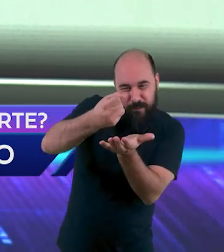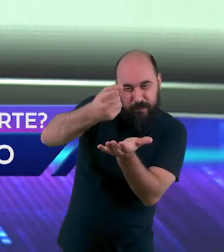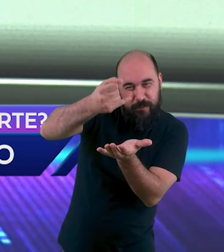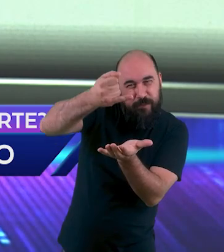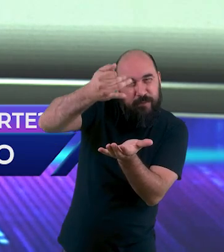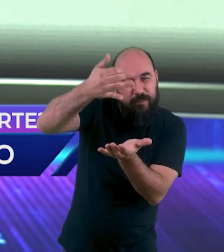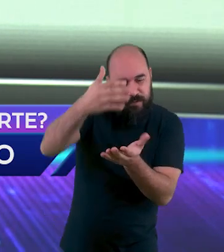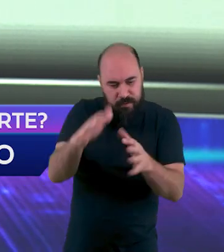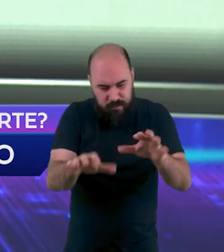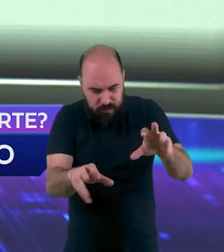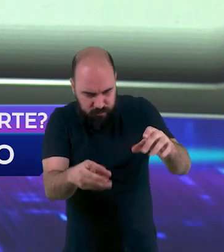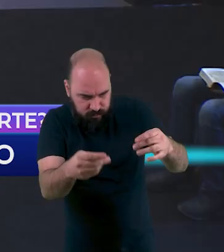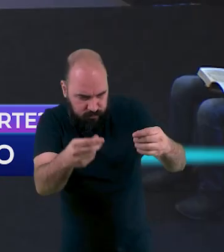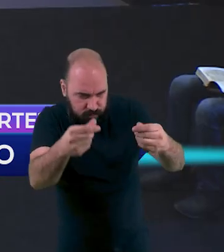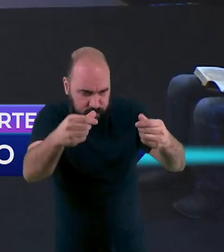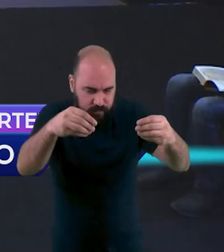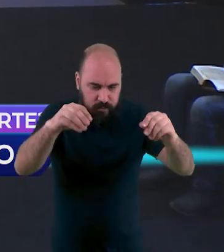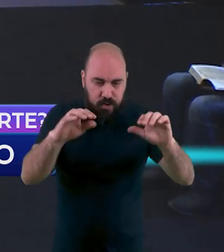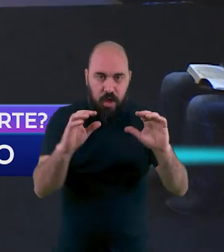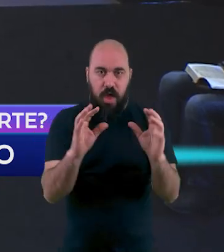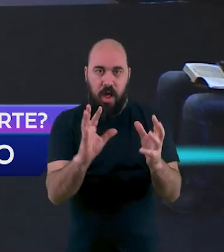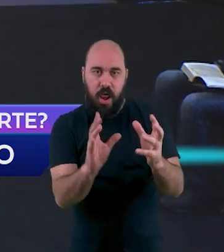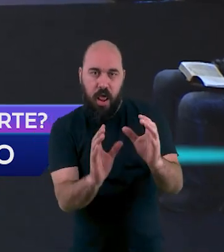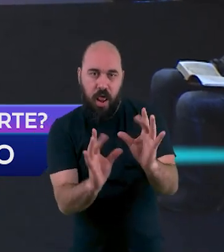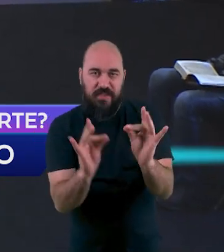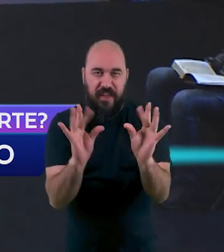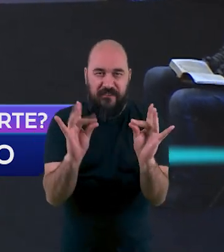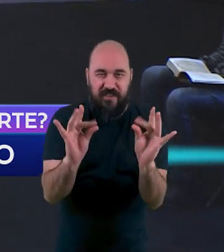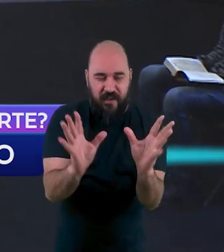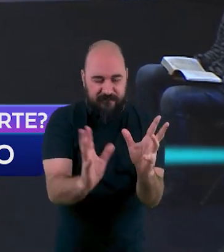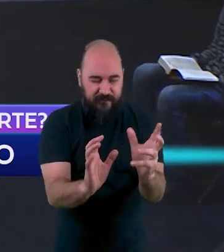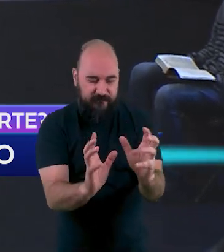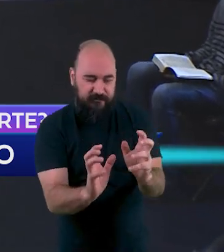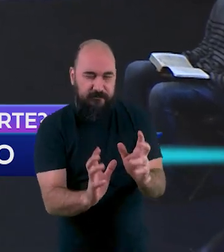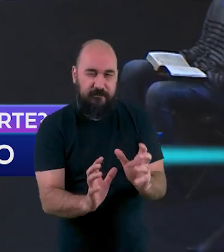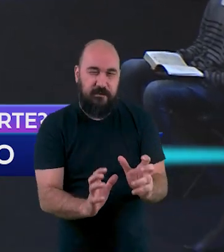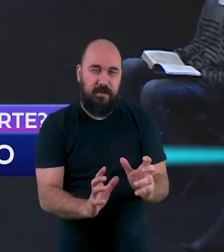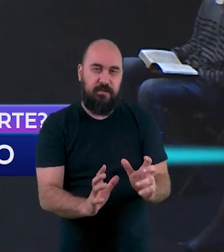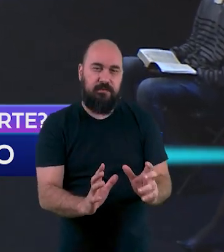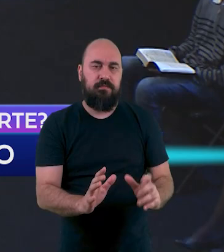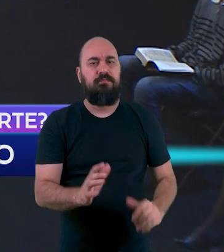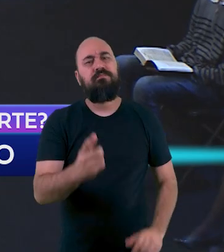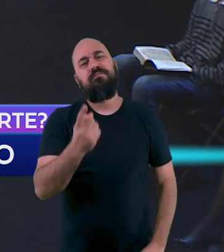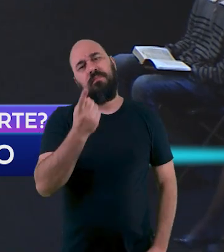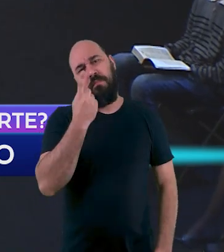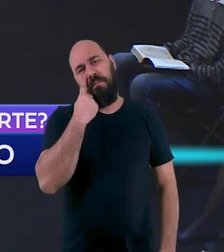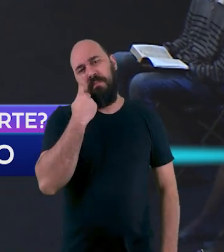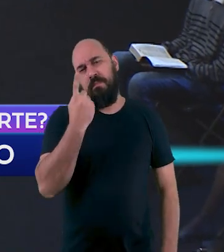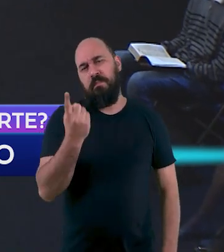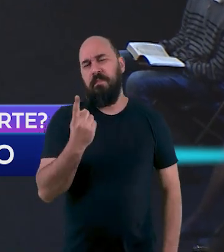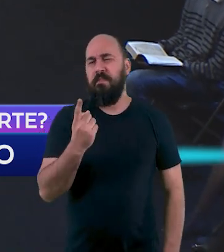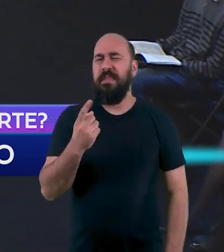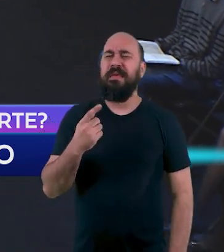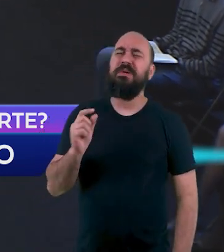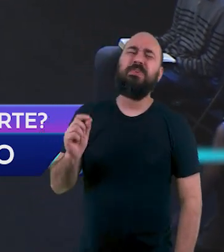bíblica, embora a gente sabe que a Bíblia não é um livro de ciência, mas tem muita ciência aqui por trás. Porque o que é o corpo humano?